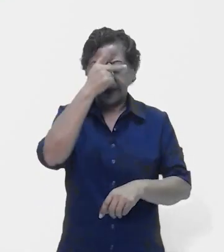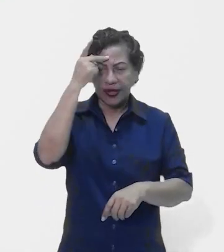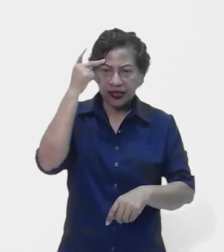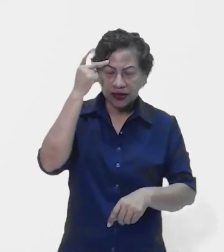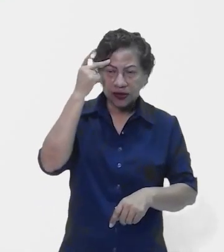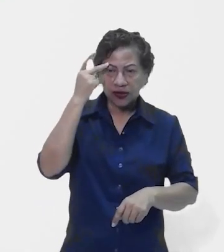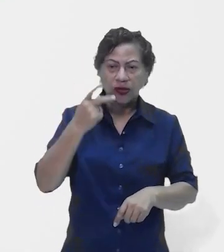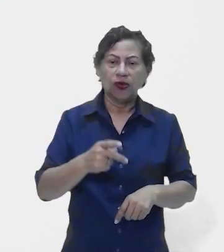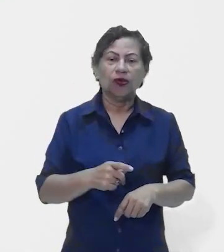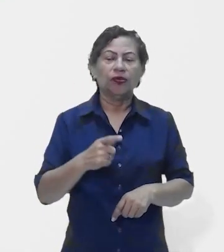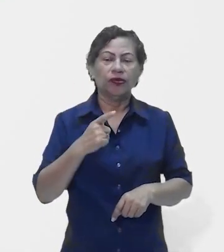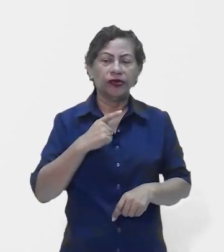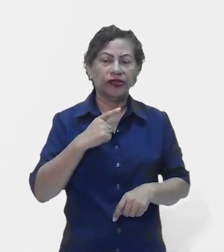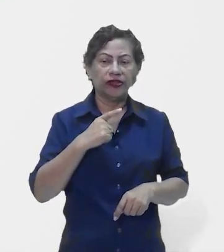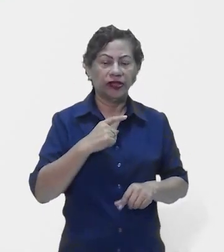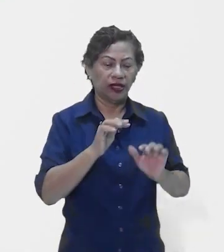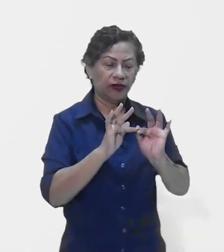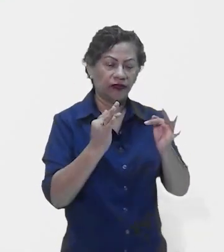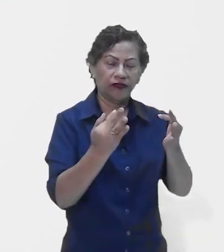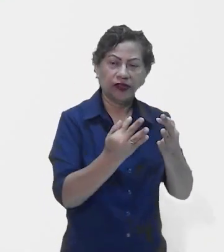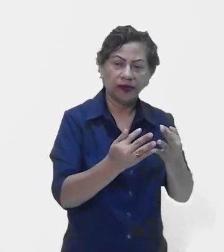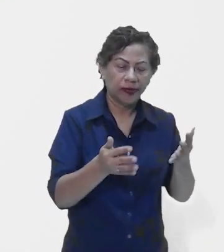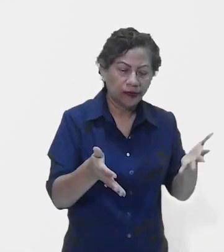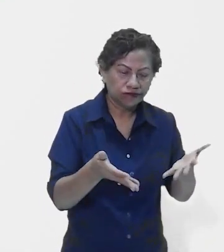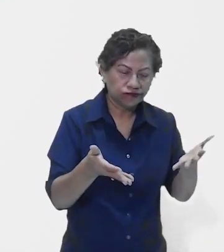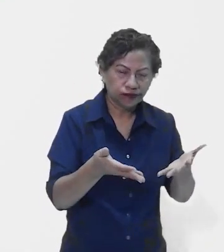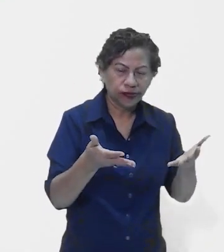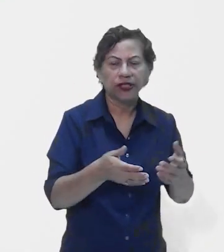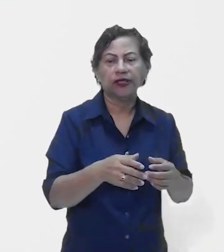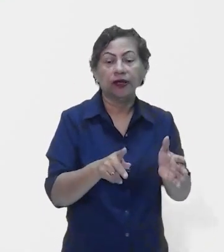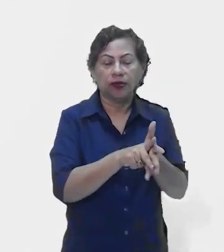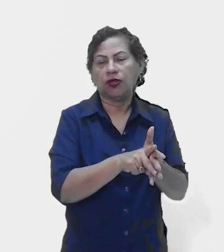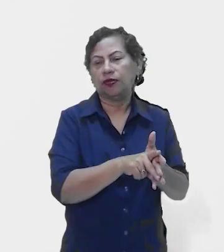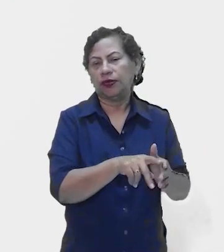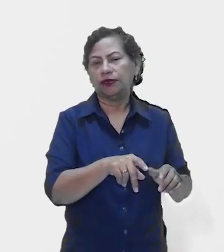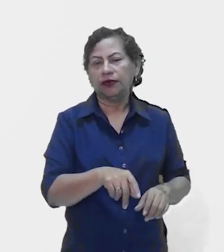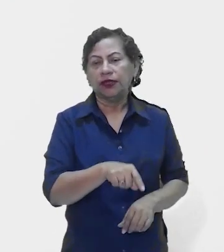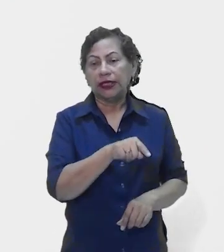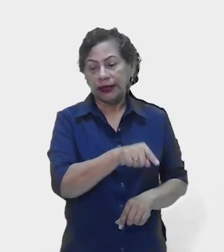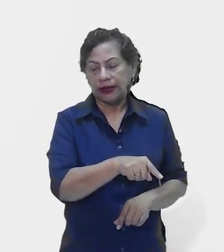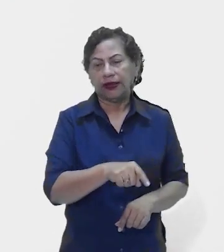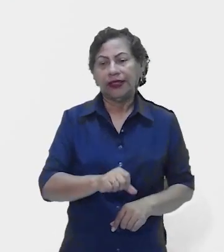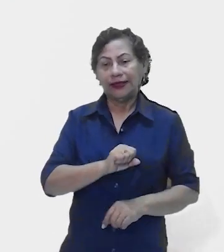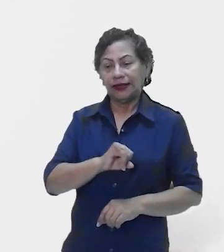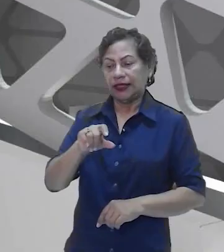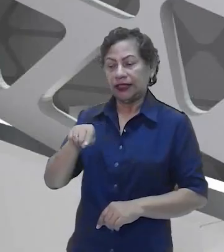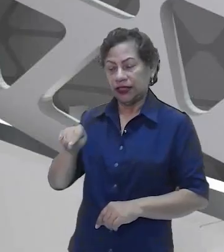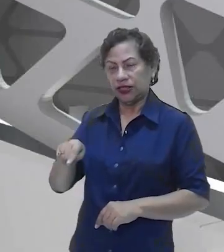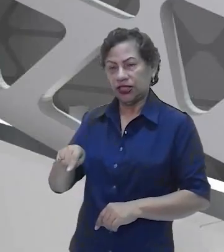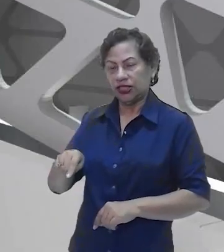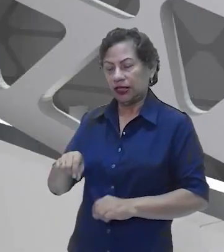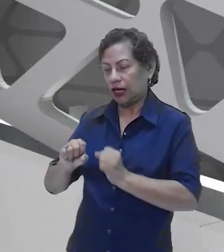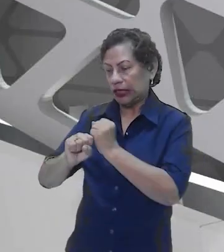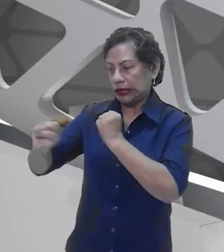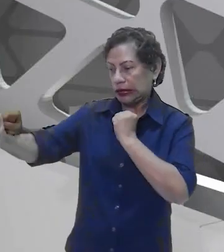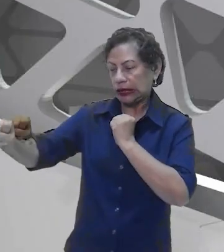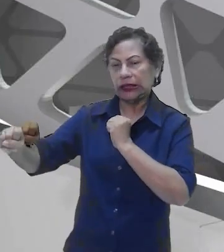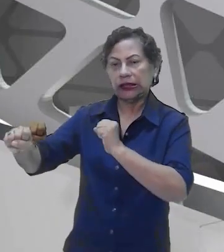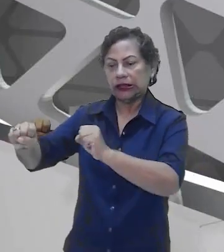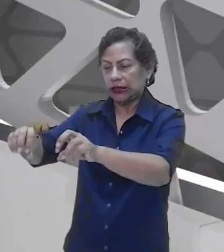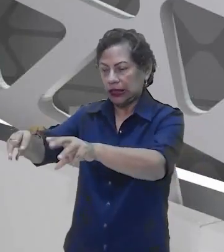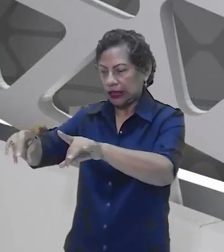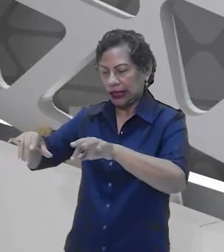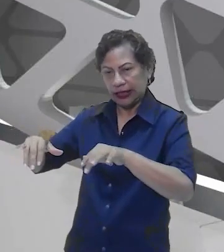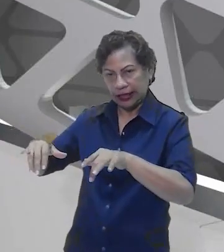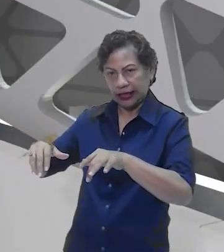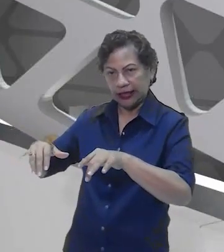familiar de uma forma geral. Bem, se a gente tem a concentração de terras na mão de um grupo, a gente vai ter um problema que é social. E